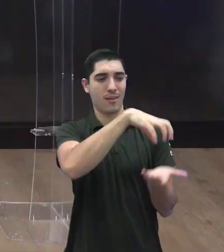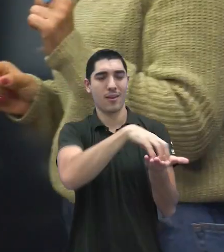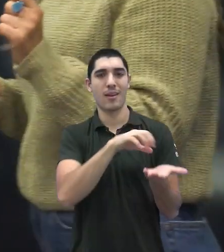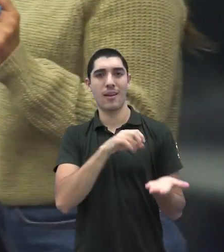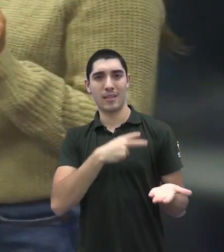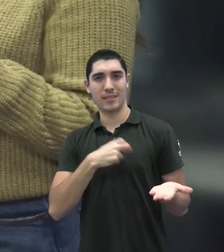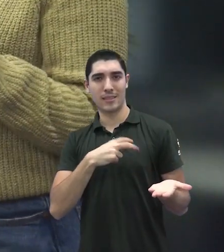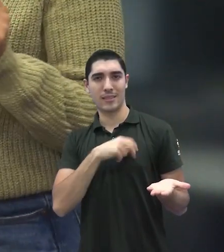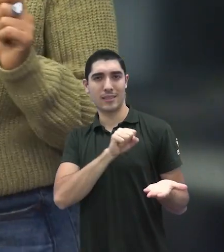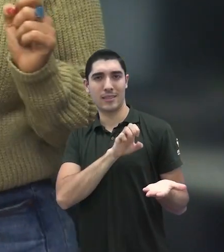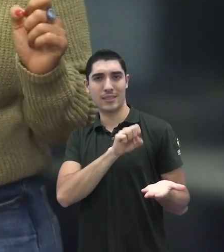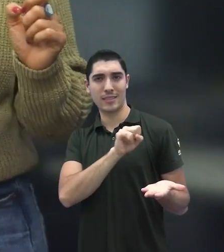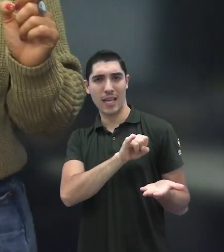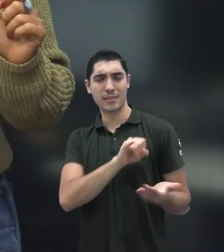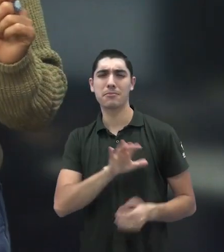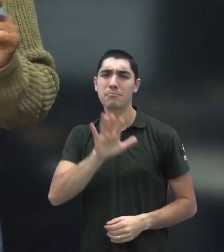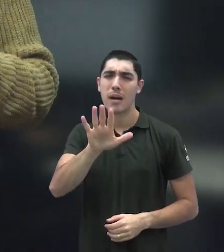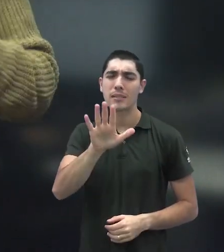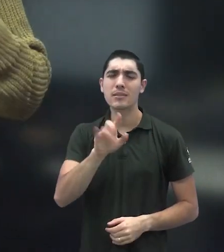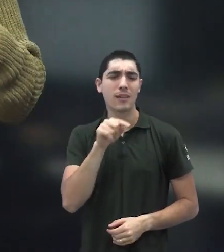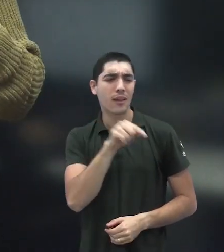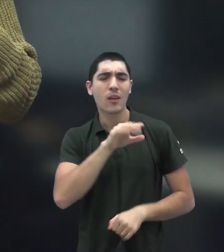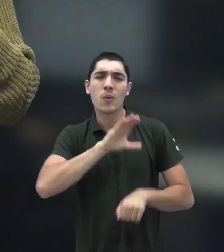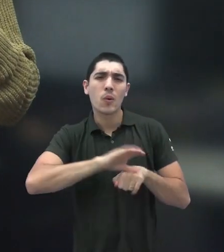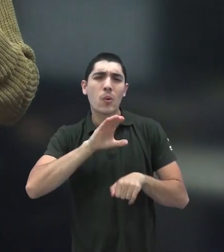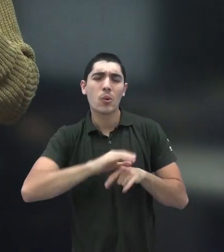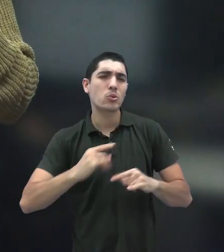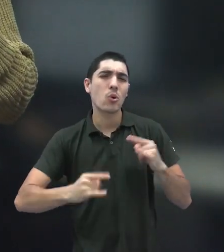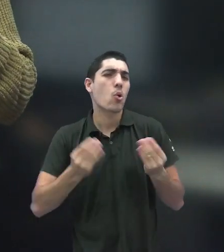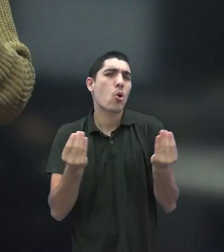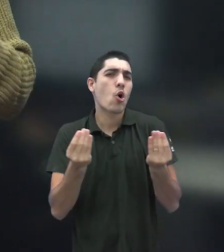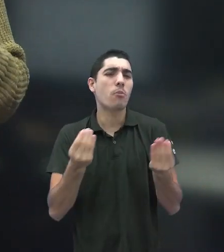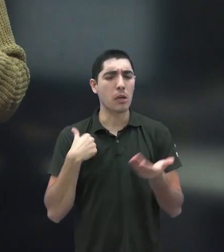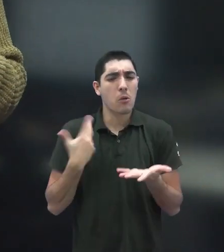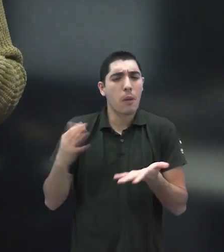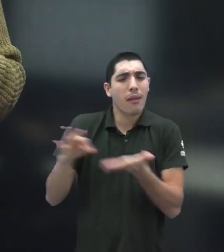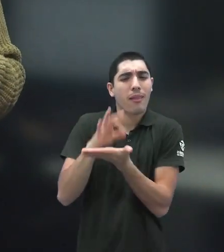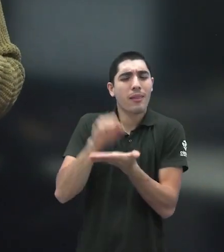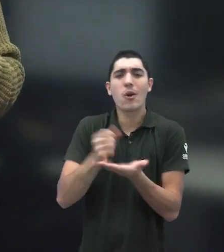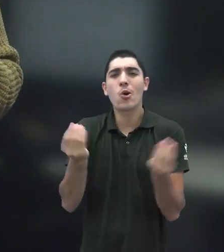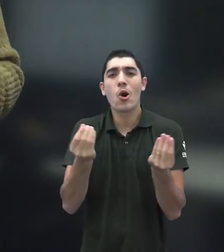SESI. Então vamos entender o que é esse curso e como se